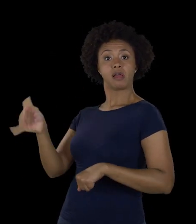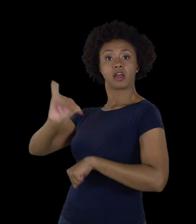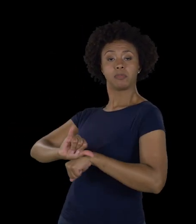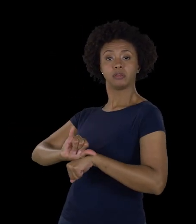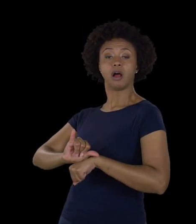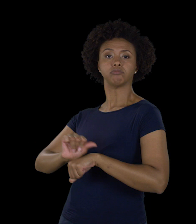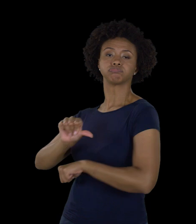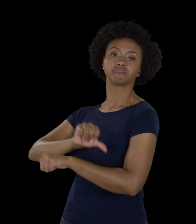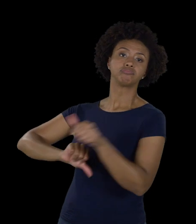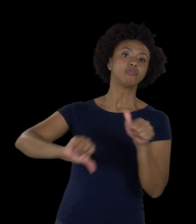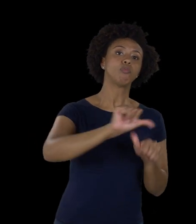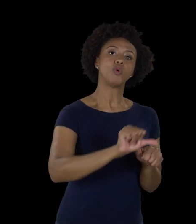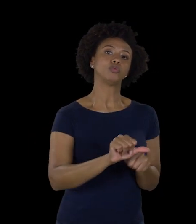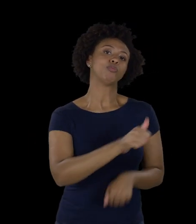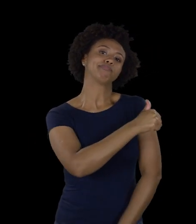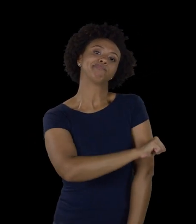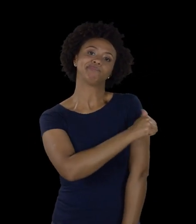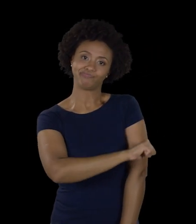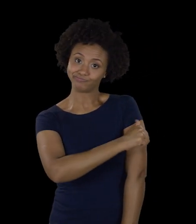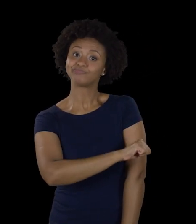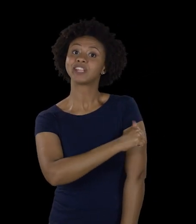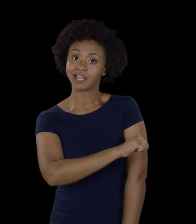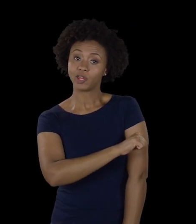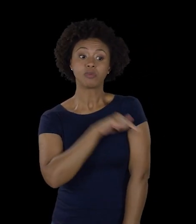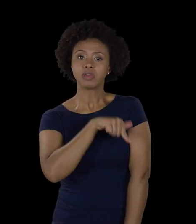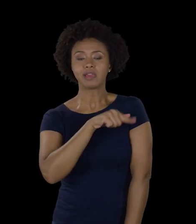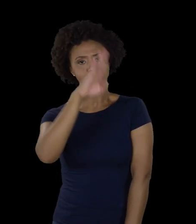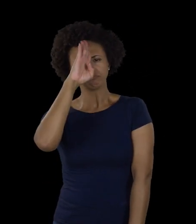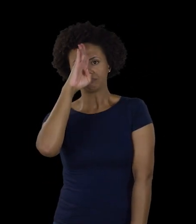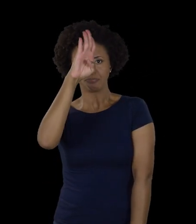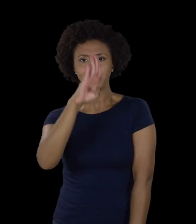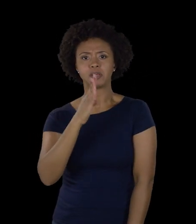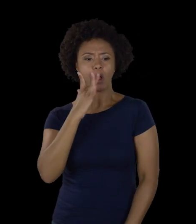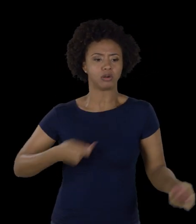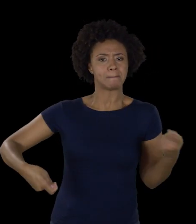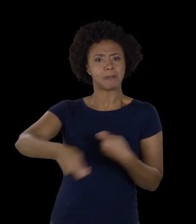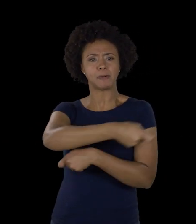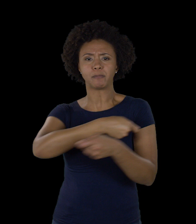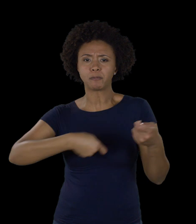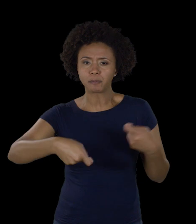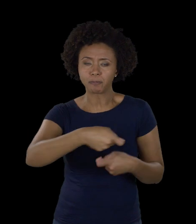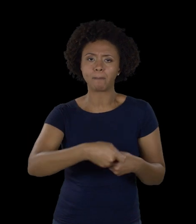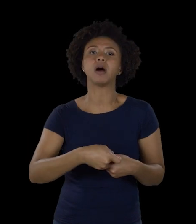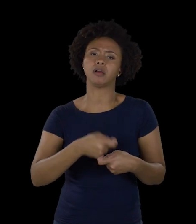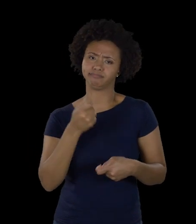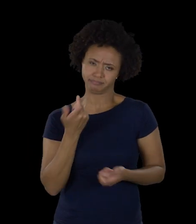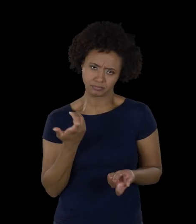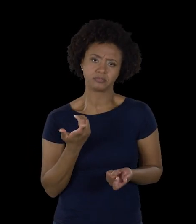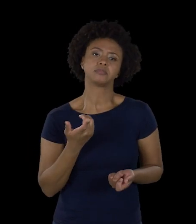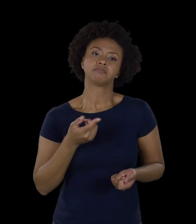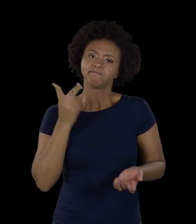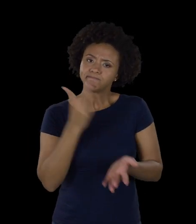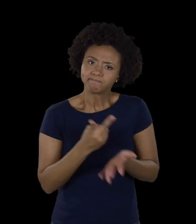colônia torna-se o Rio de Janeiro. A mineração se torna prioridade absoluta e não só a descoberta